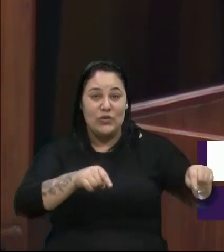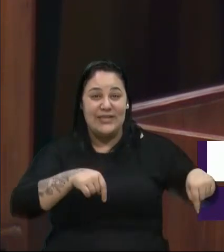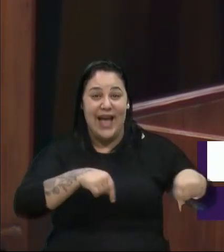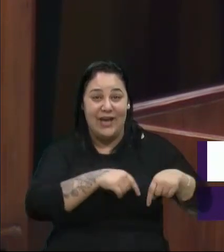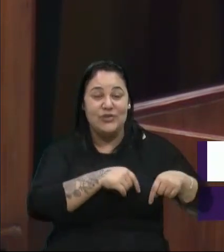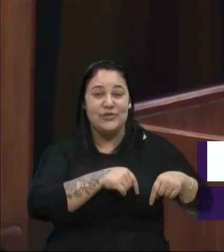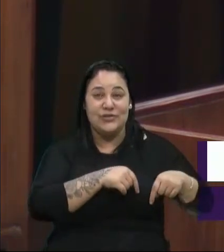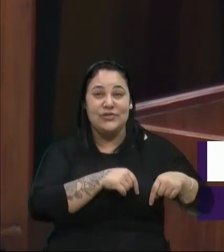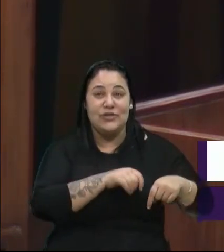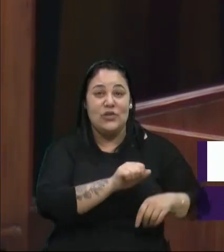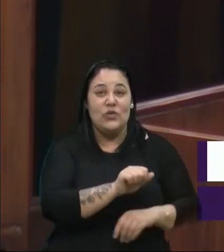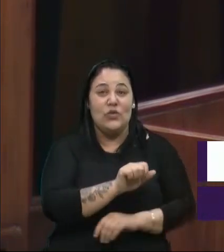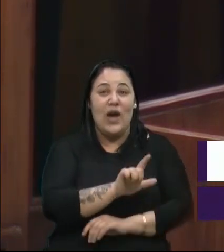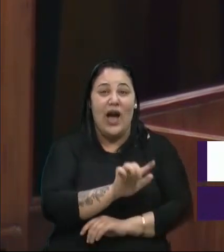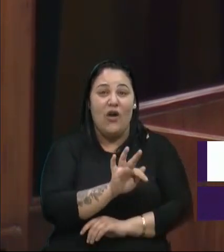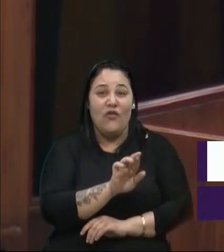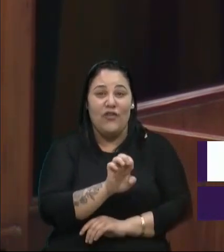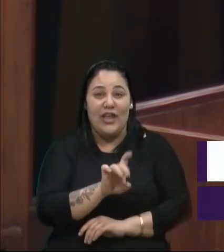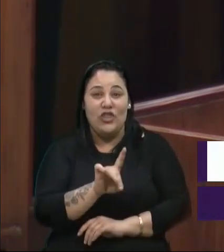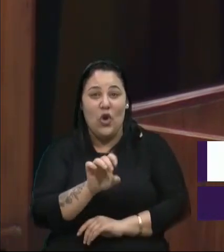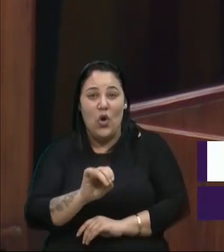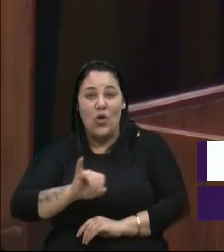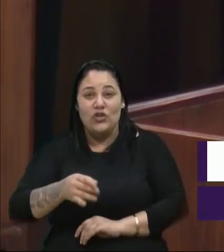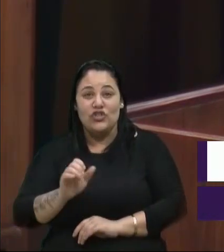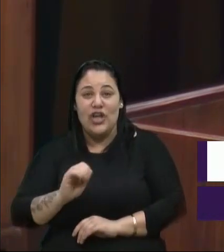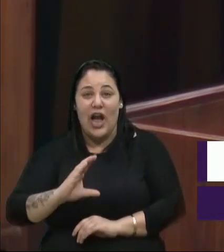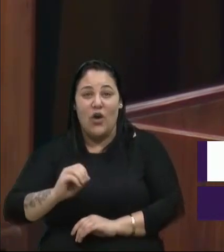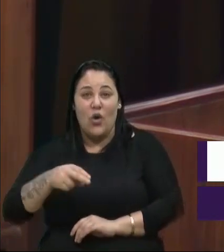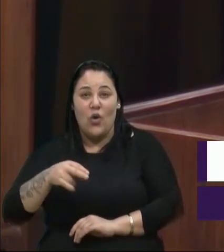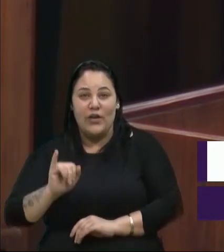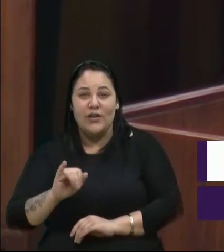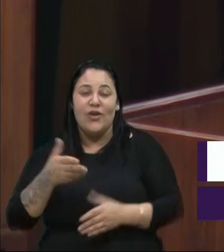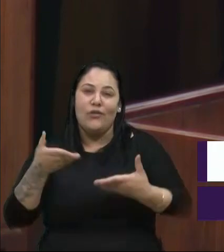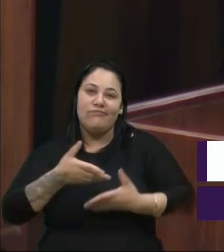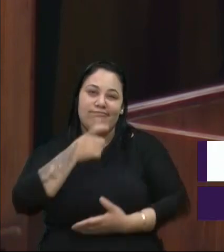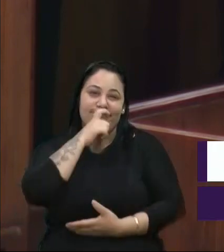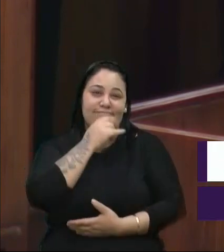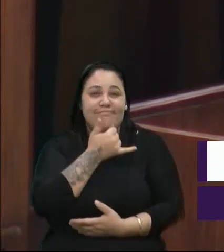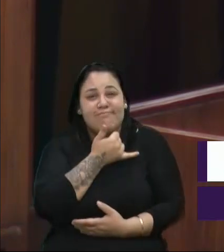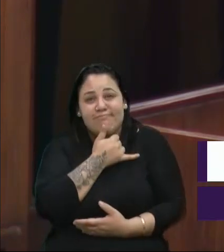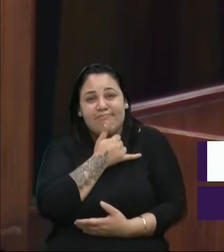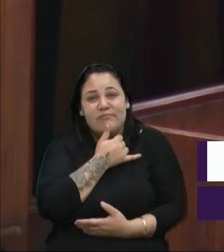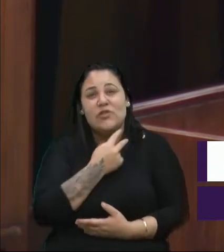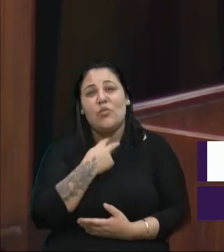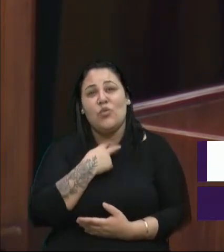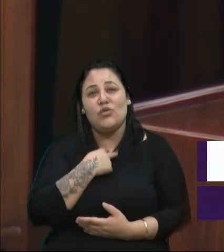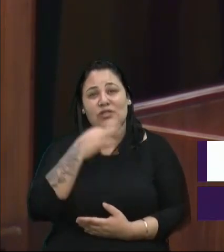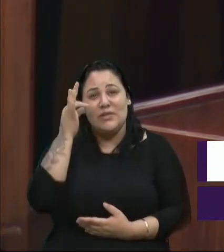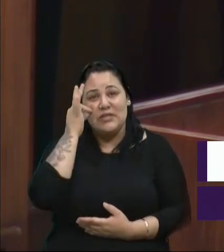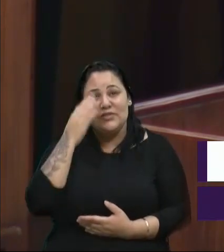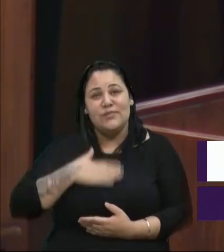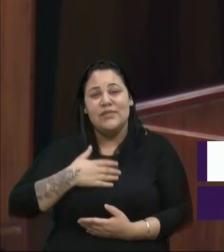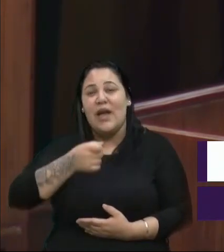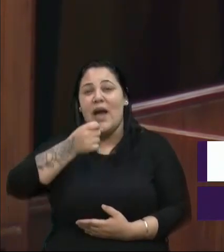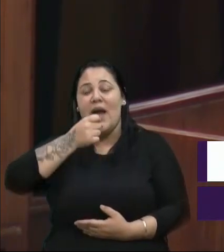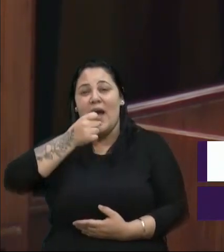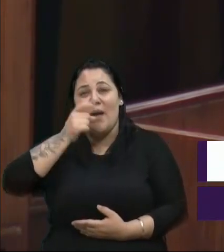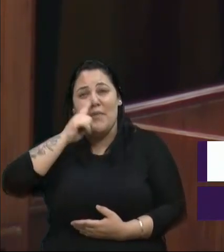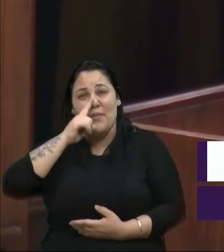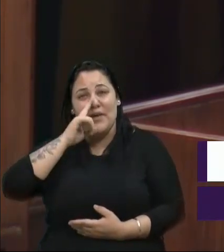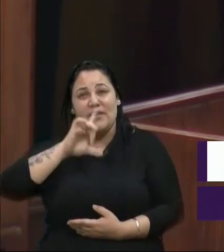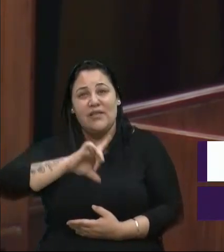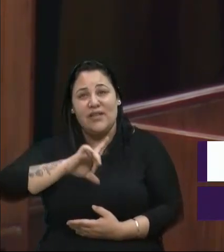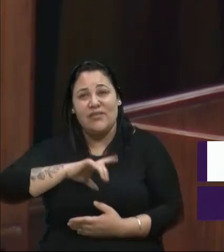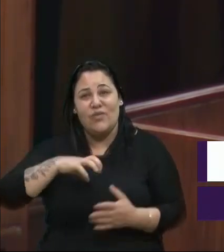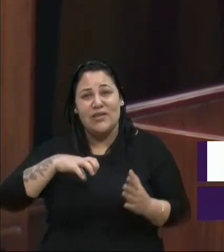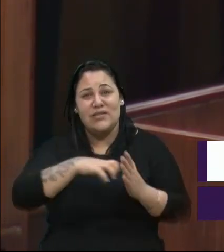o final da década de 80. E hoje o meu pai não pôde estar aqui, a minha mãe é idosa, tem 83 anos, teve um acidente